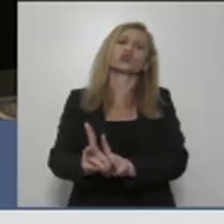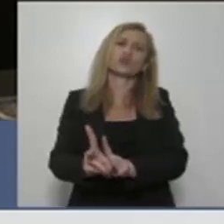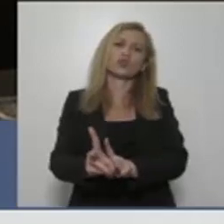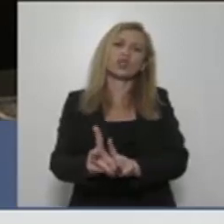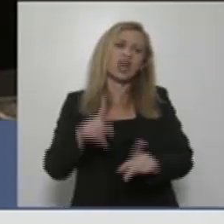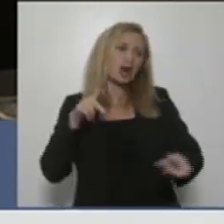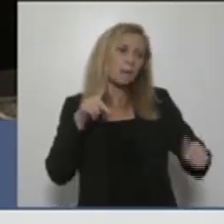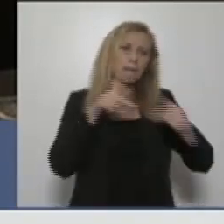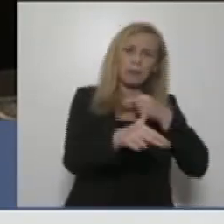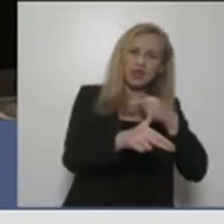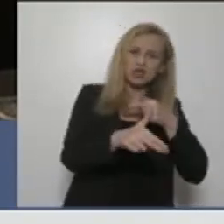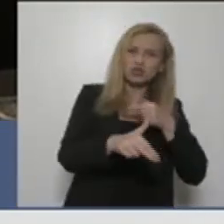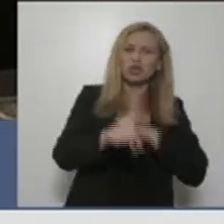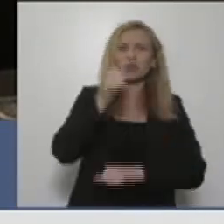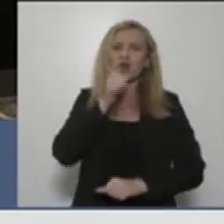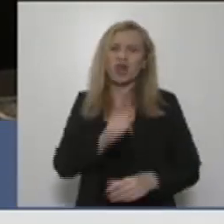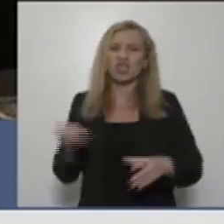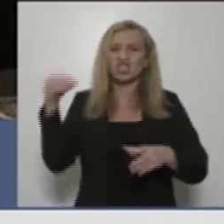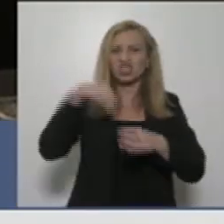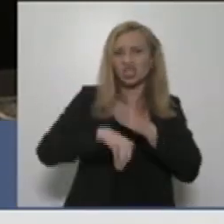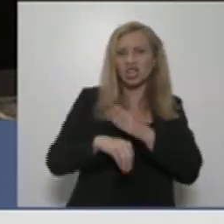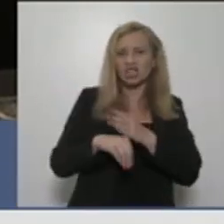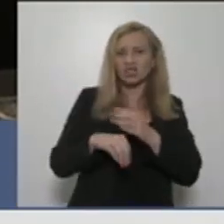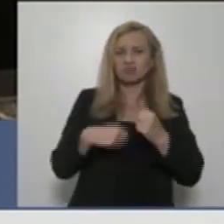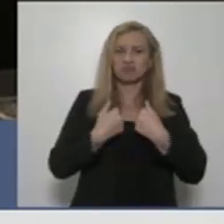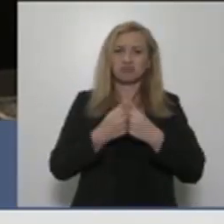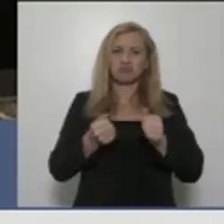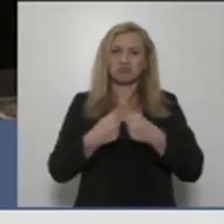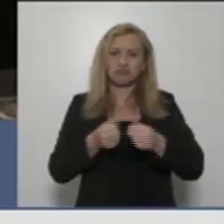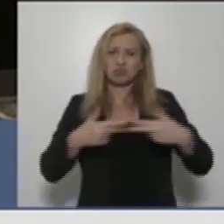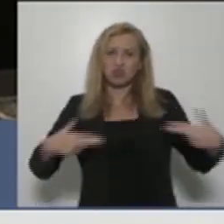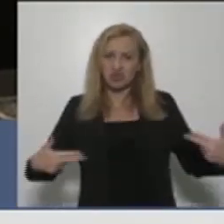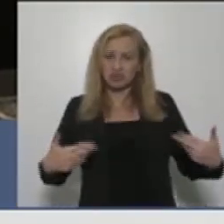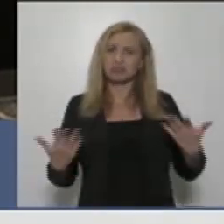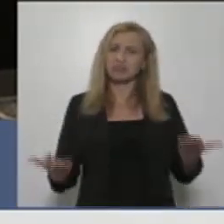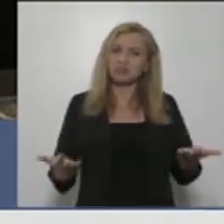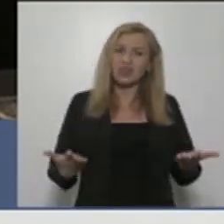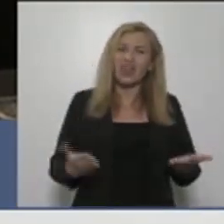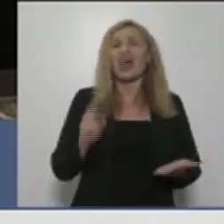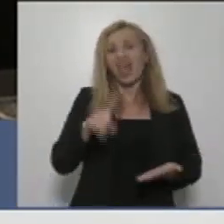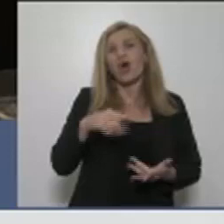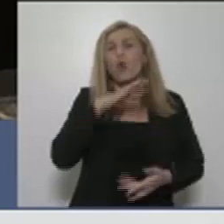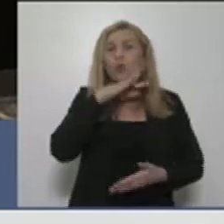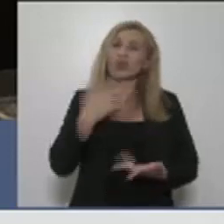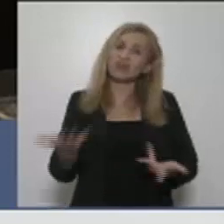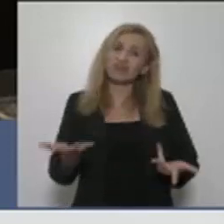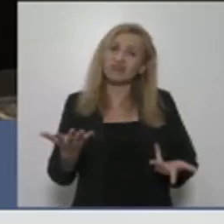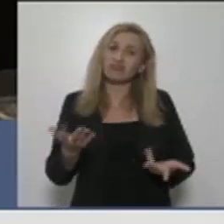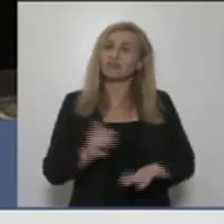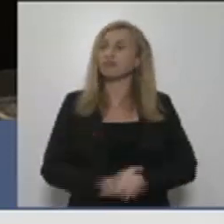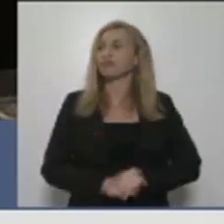as mulheres dentro do sistema de transporte, é muito ruim.